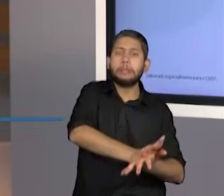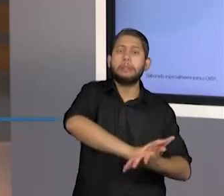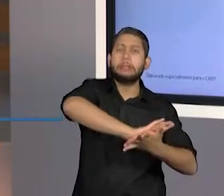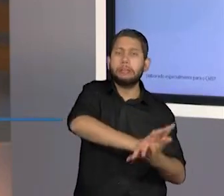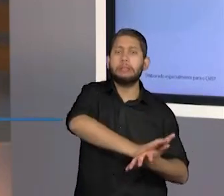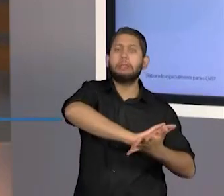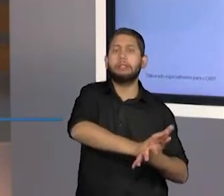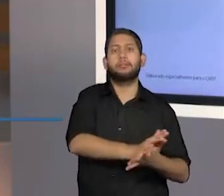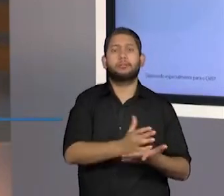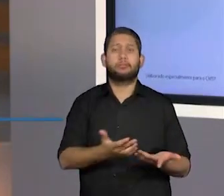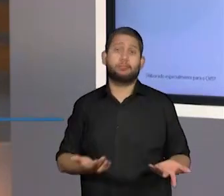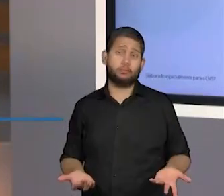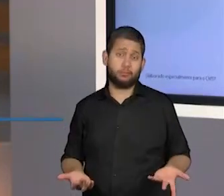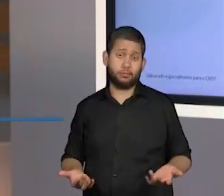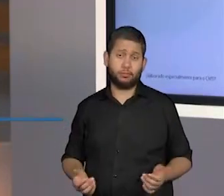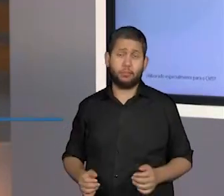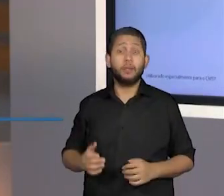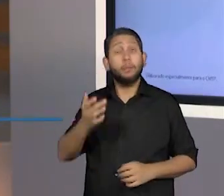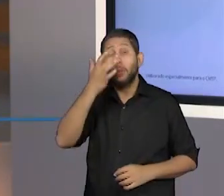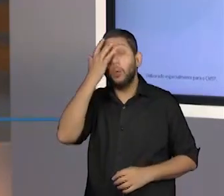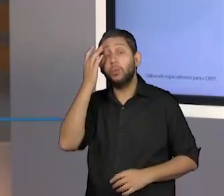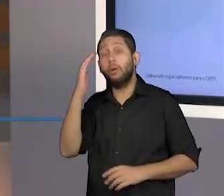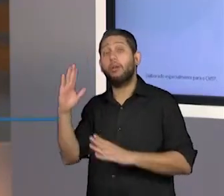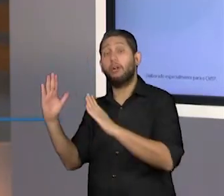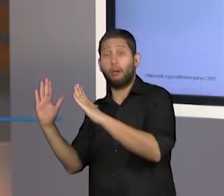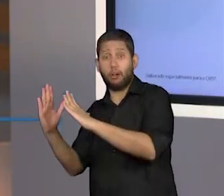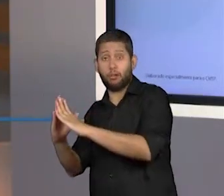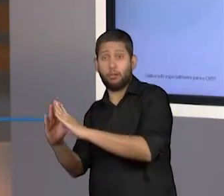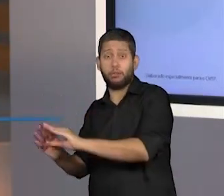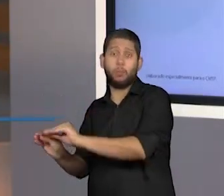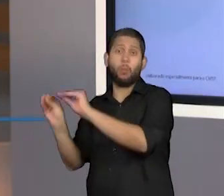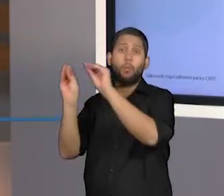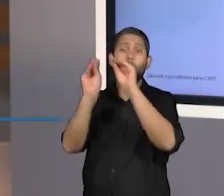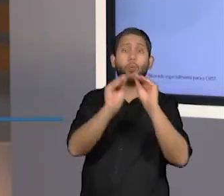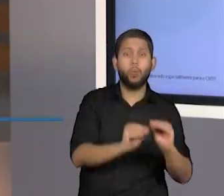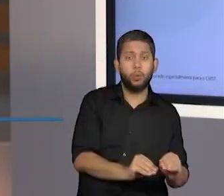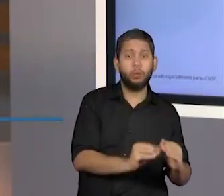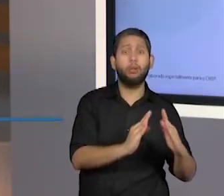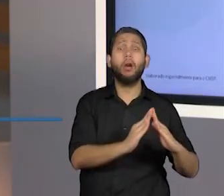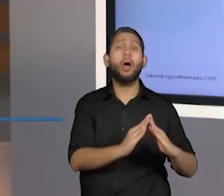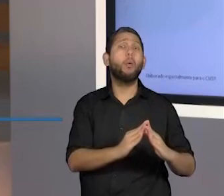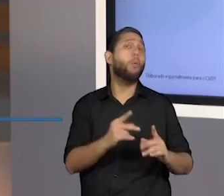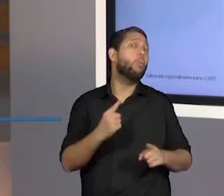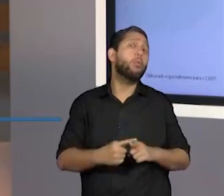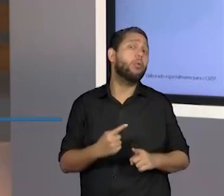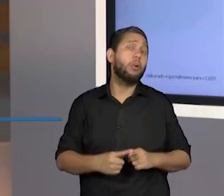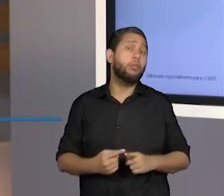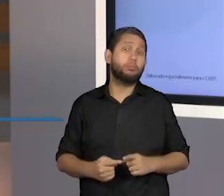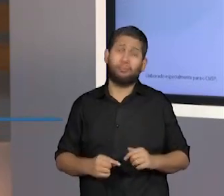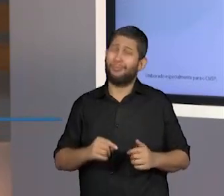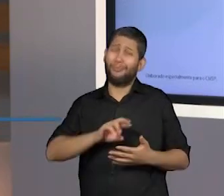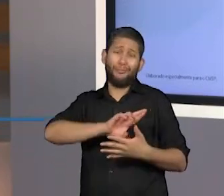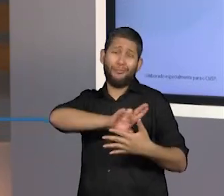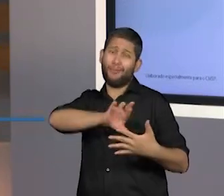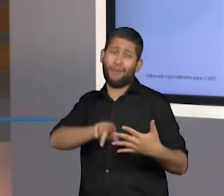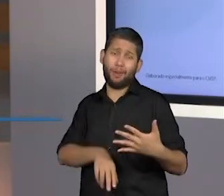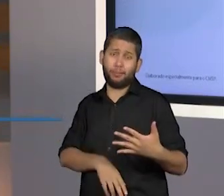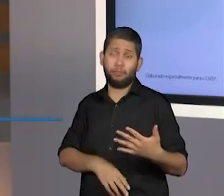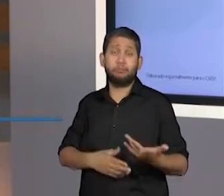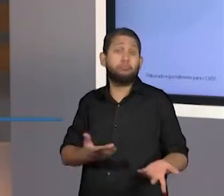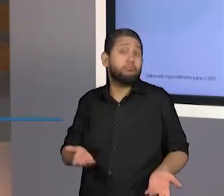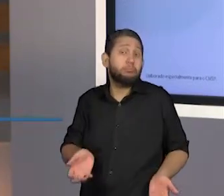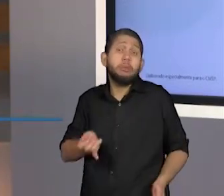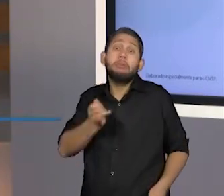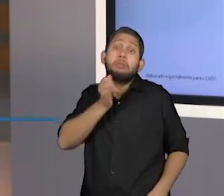de um lugar para outro e a gente percebe aí um desses motivos, a gente está vendo no período agora em 2022, pessoas migrando do seu país por causa